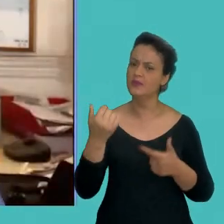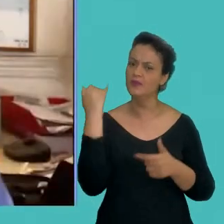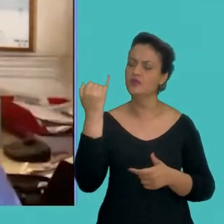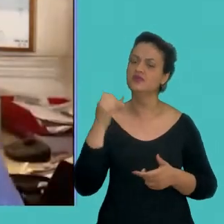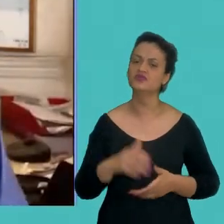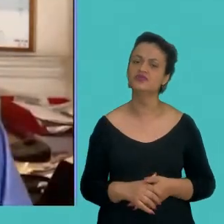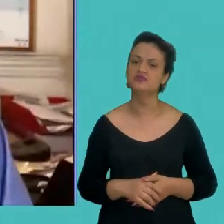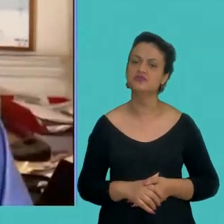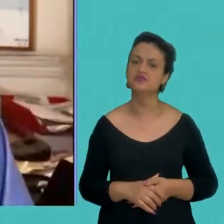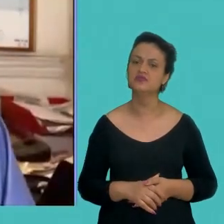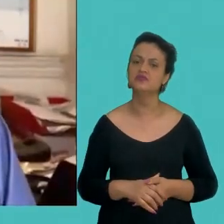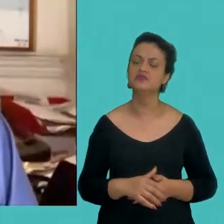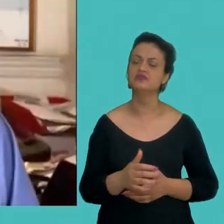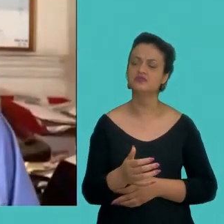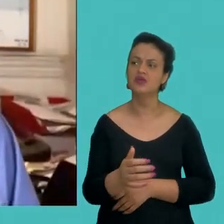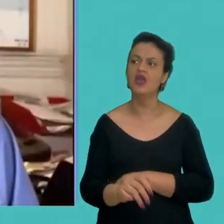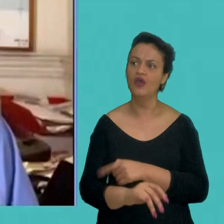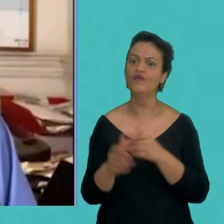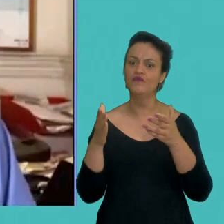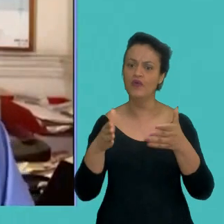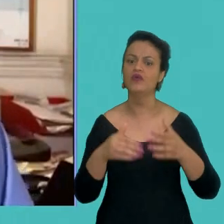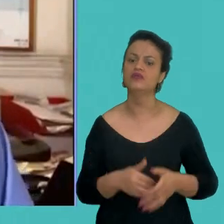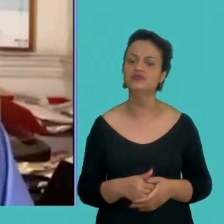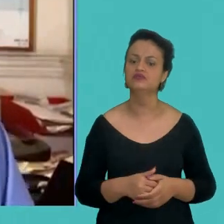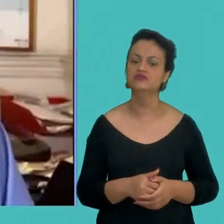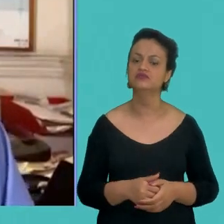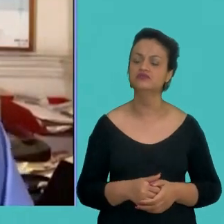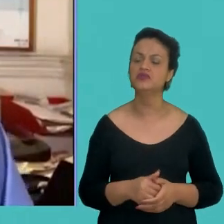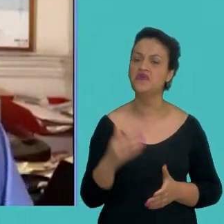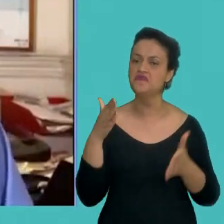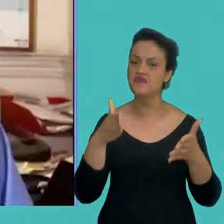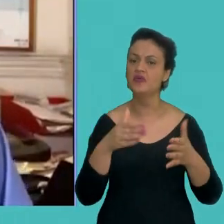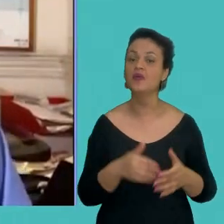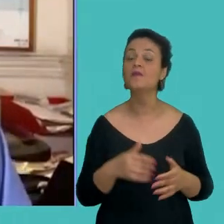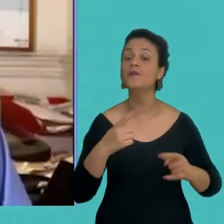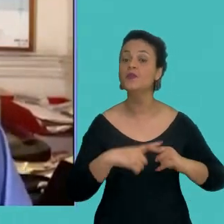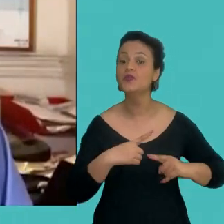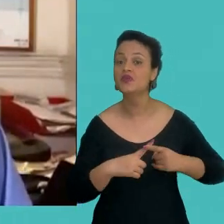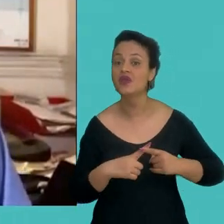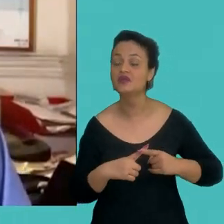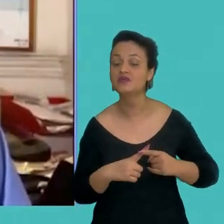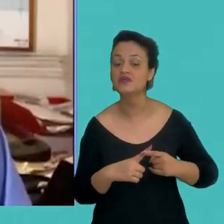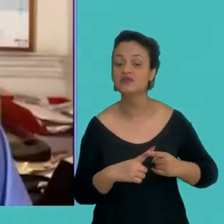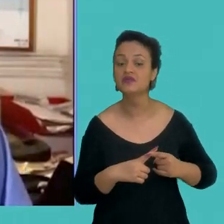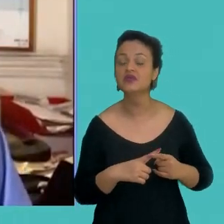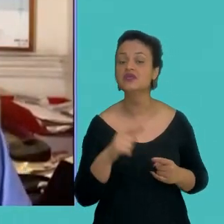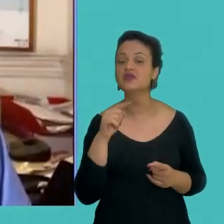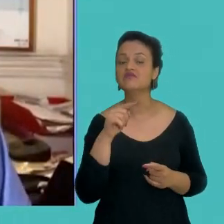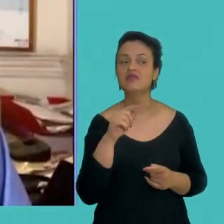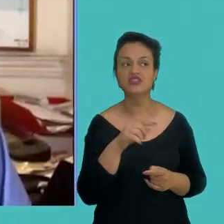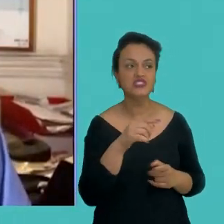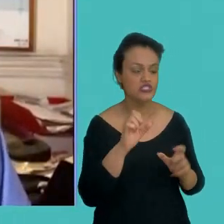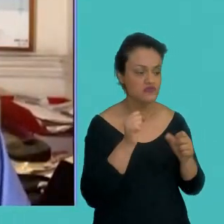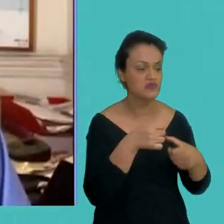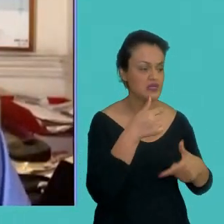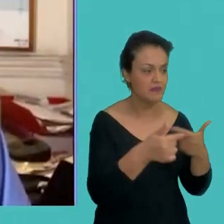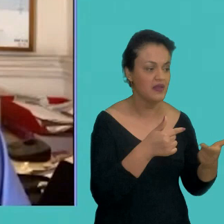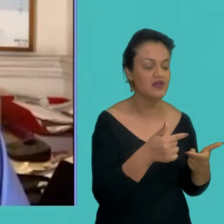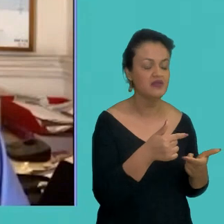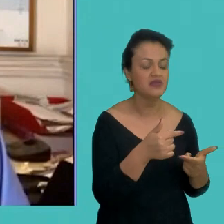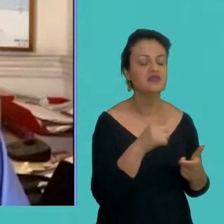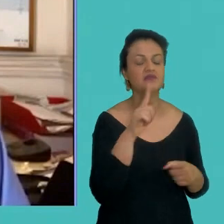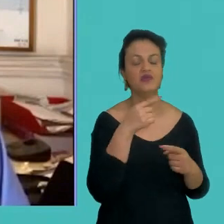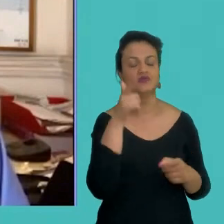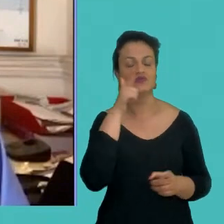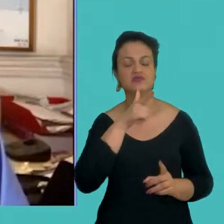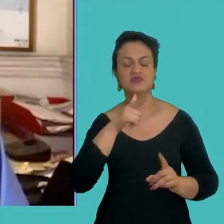que isso é um serviço público. Acho que devia ser o foco, sem dúvida. Até porque isso se colhe como